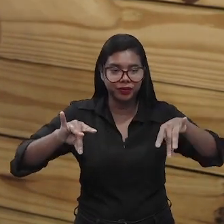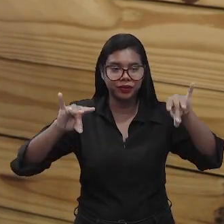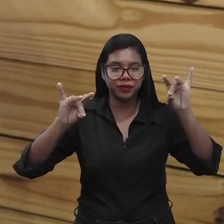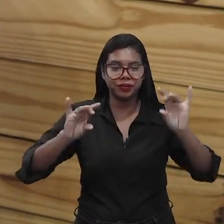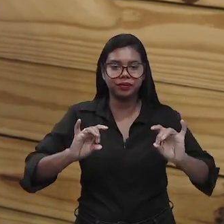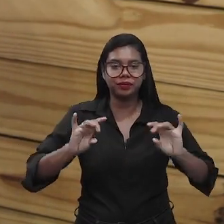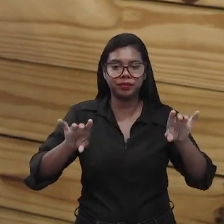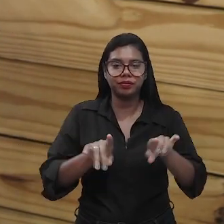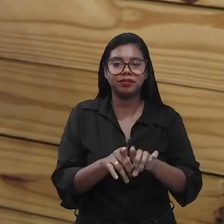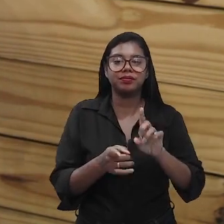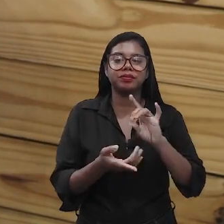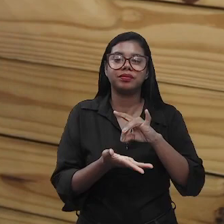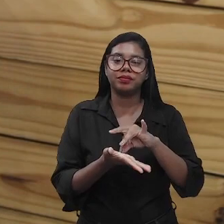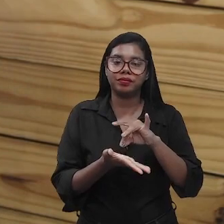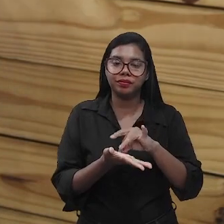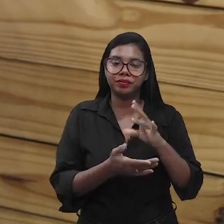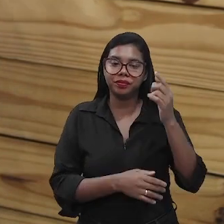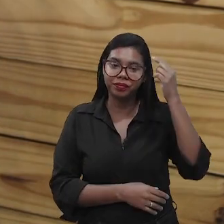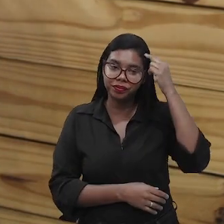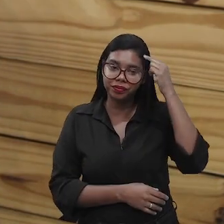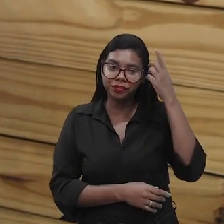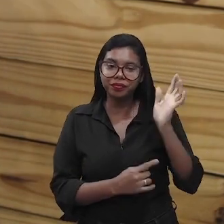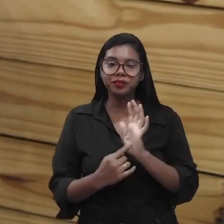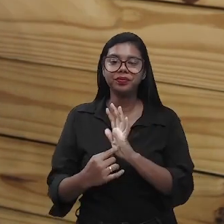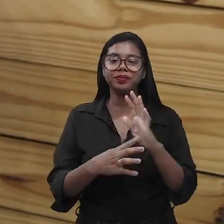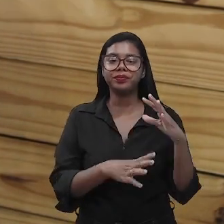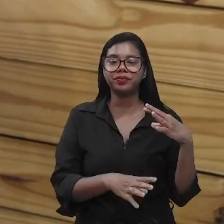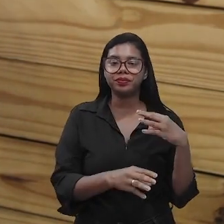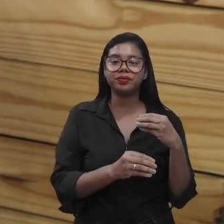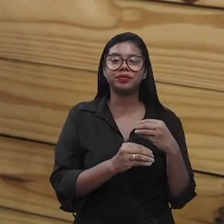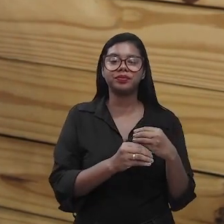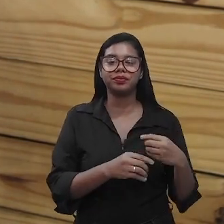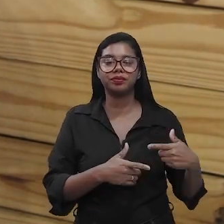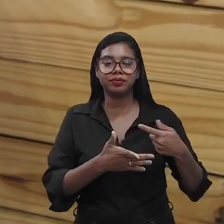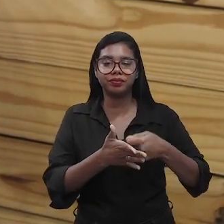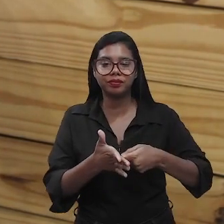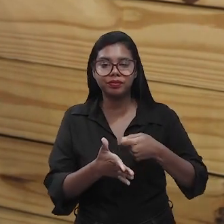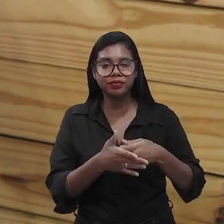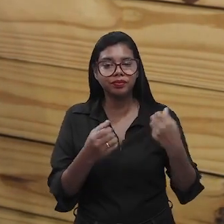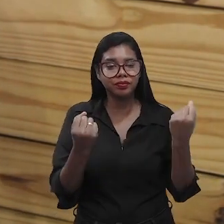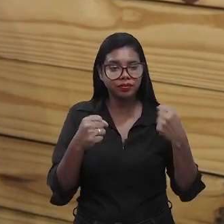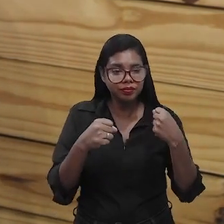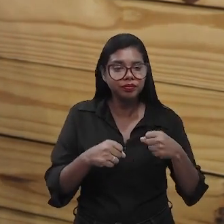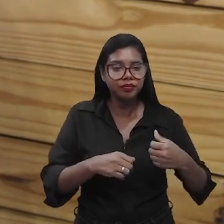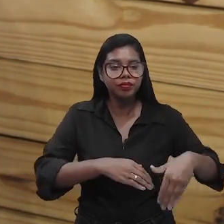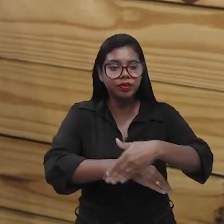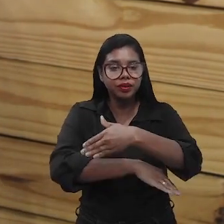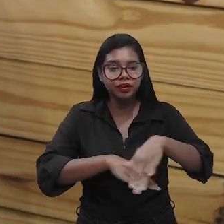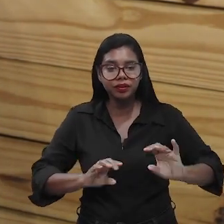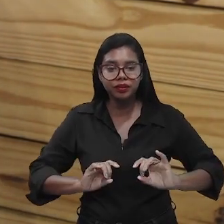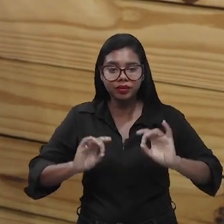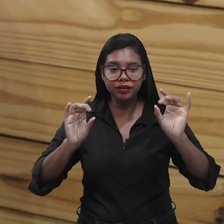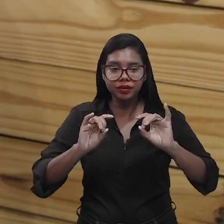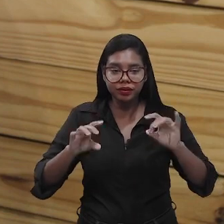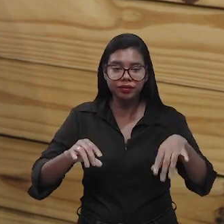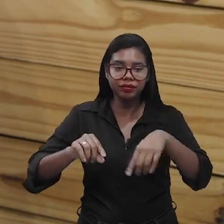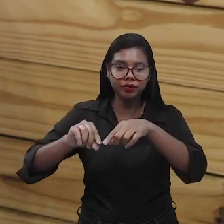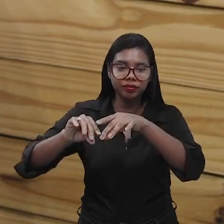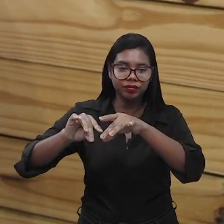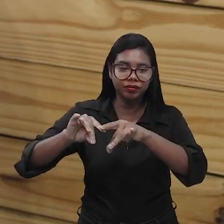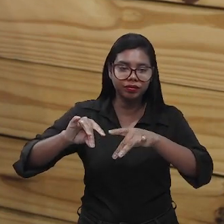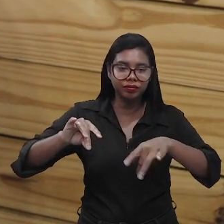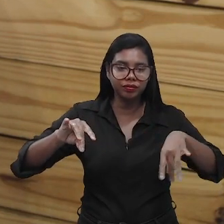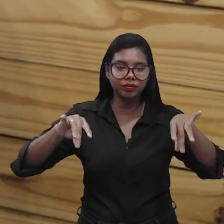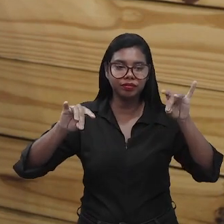for pensar os menestréis, eles já faziam isso há muito tempo. Eles precisavam estar na rua e precisavam vender a sua arte. Só que a nossa rua agora é uma